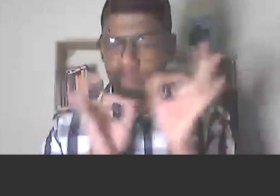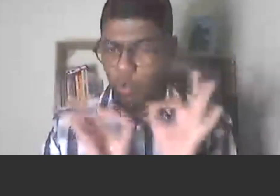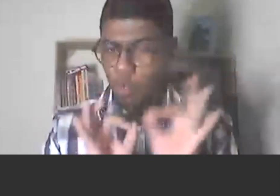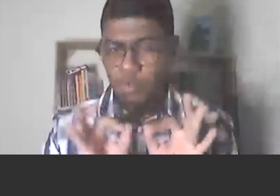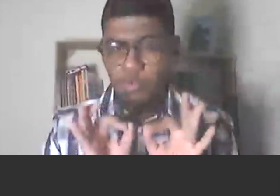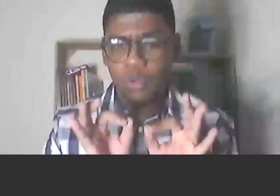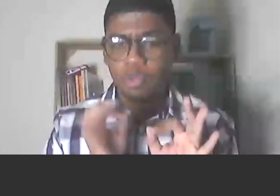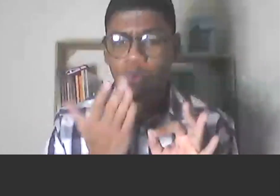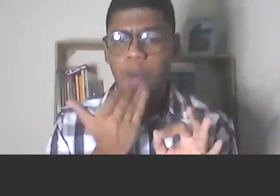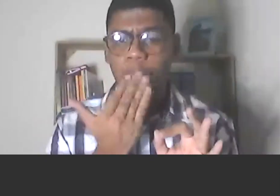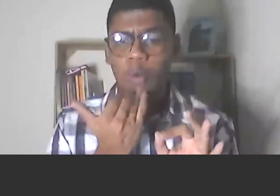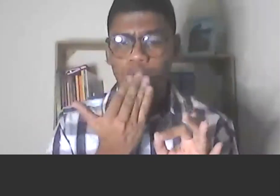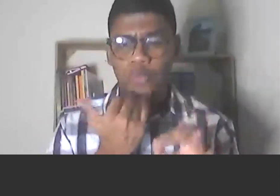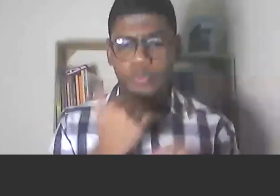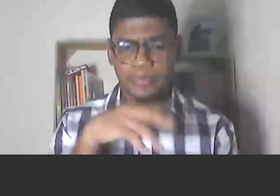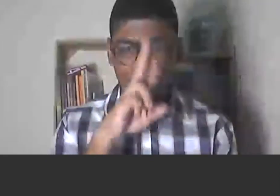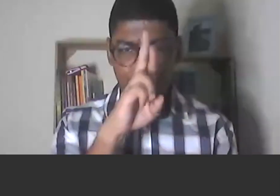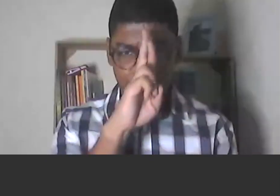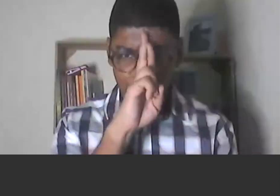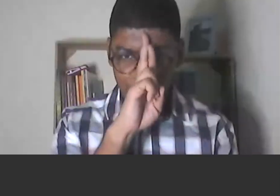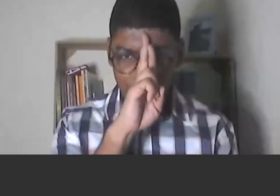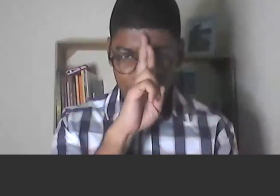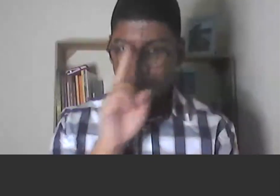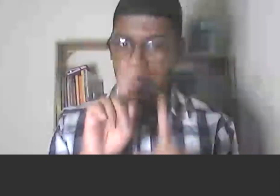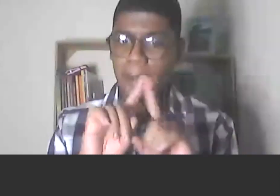preparou todo o almoço.